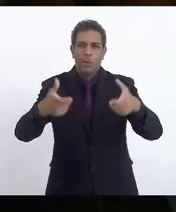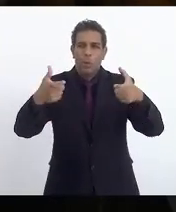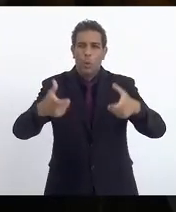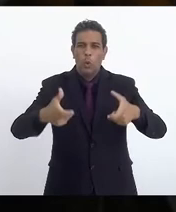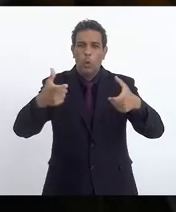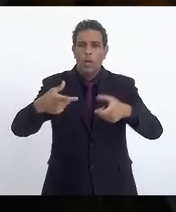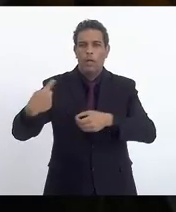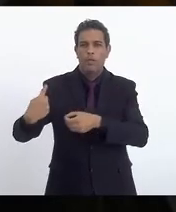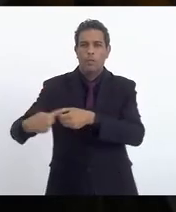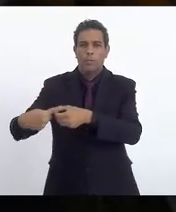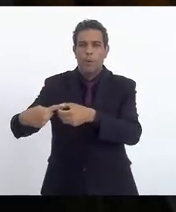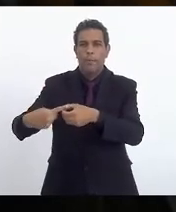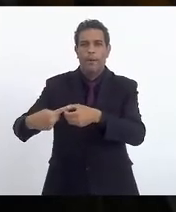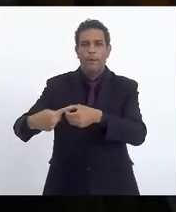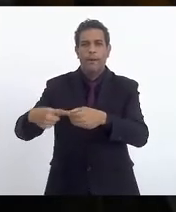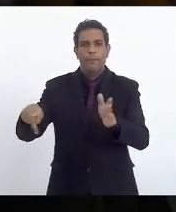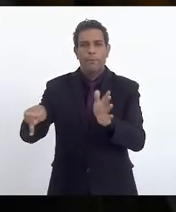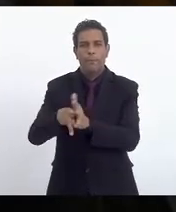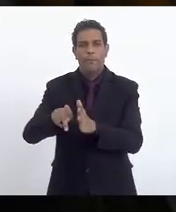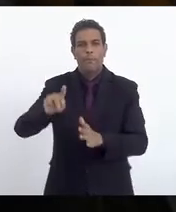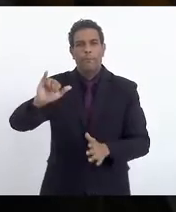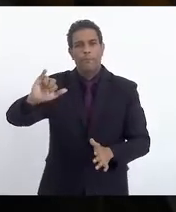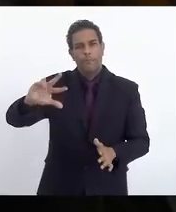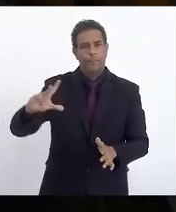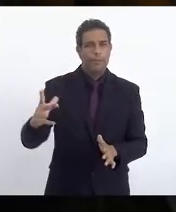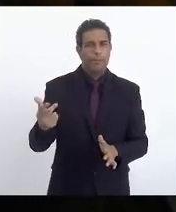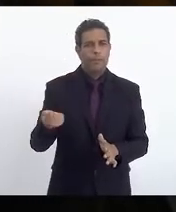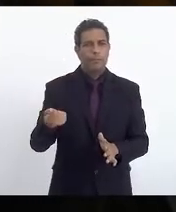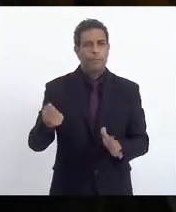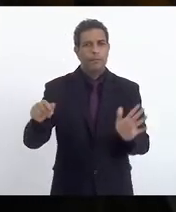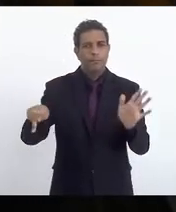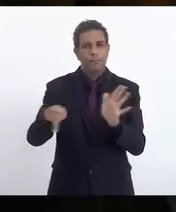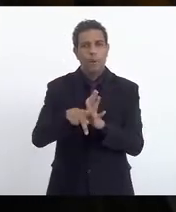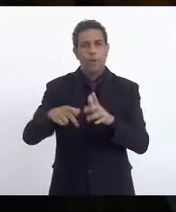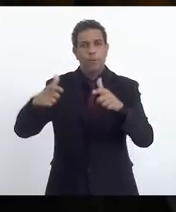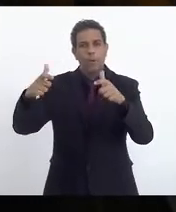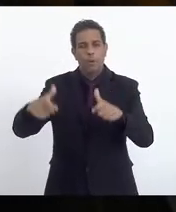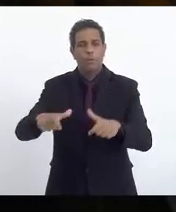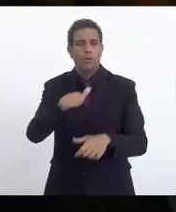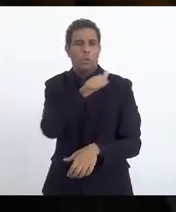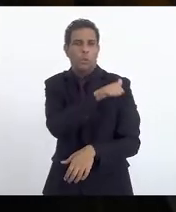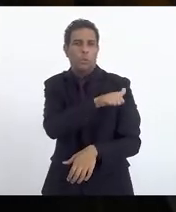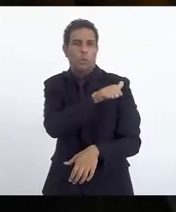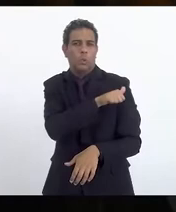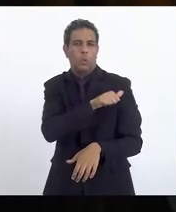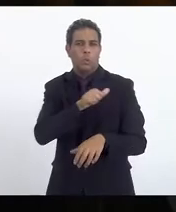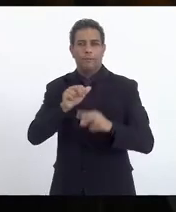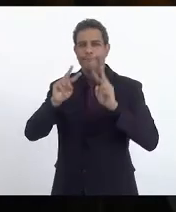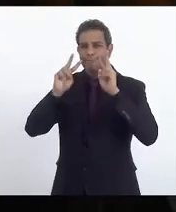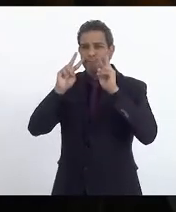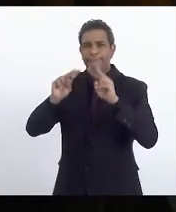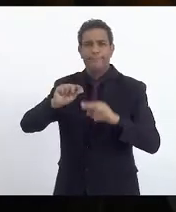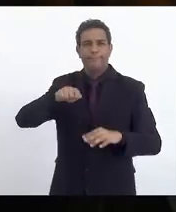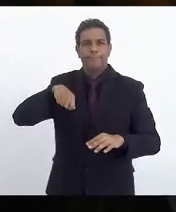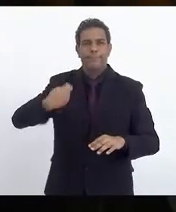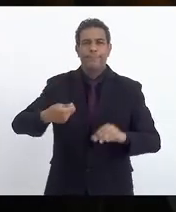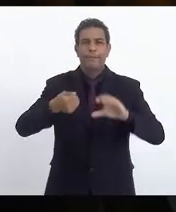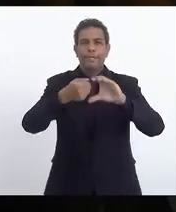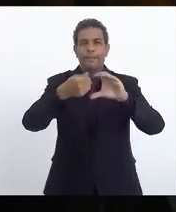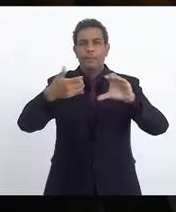um bairro que é uma ilha um bairro da cidade do Rio de Janeiro que tem uma característica